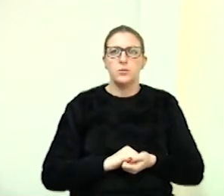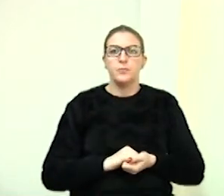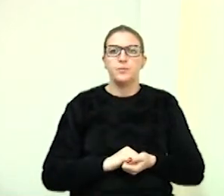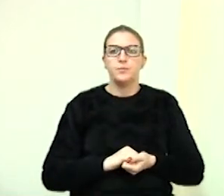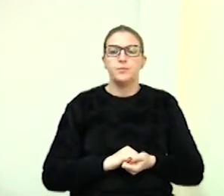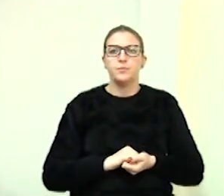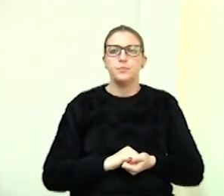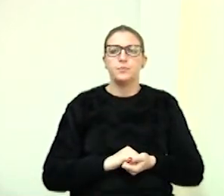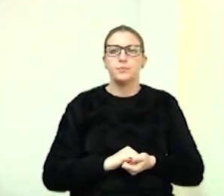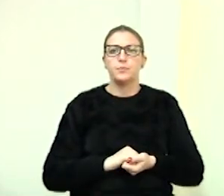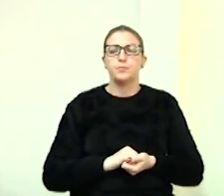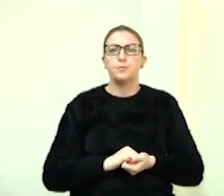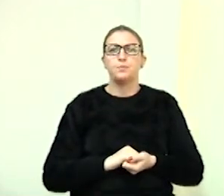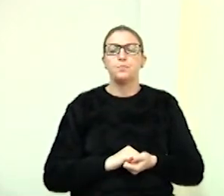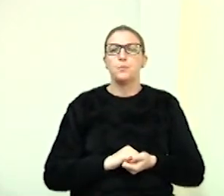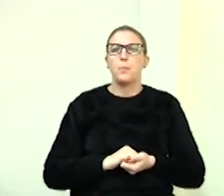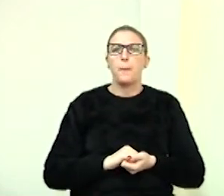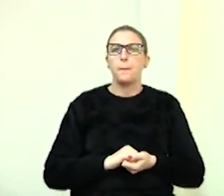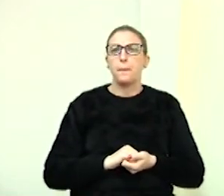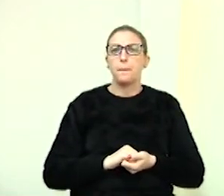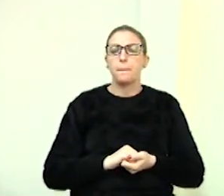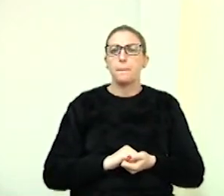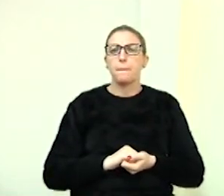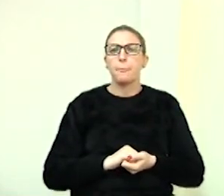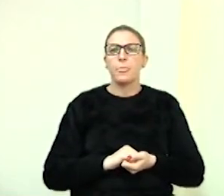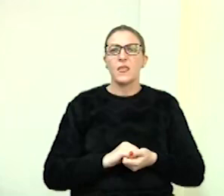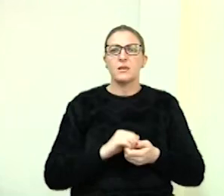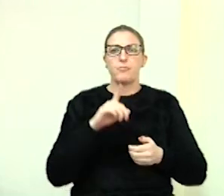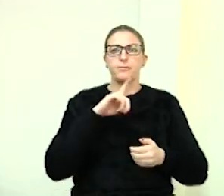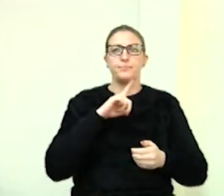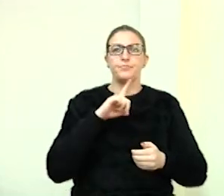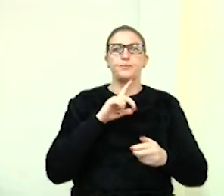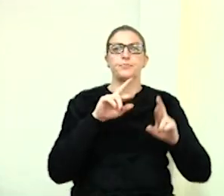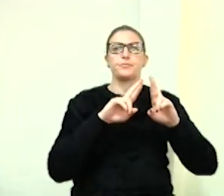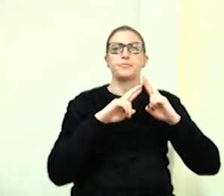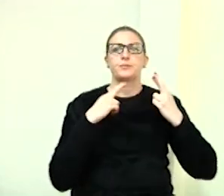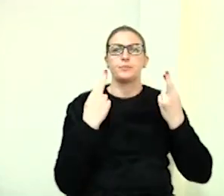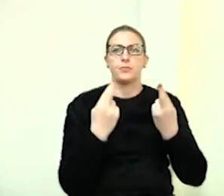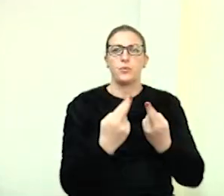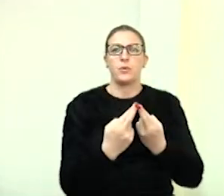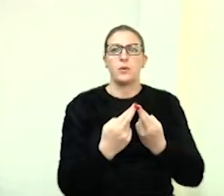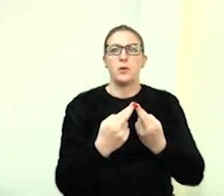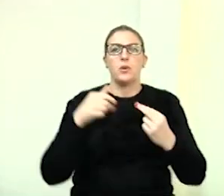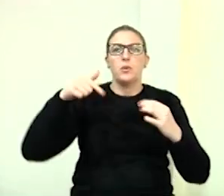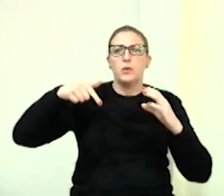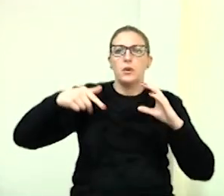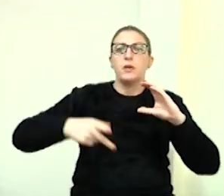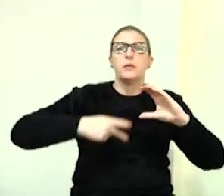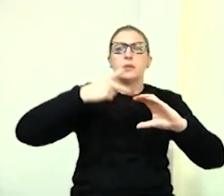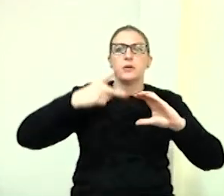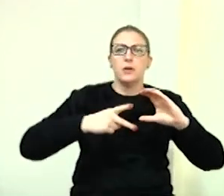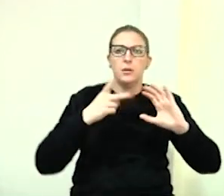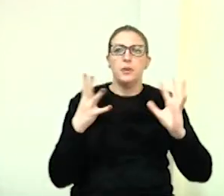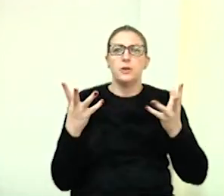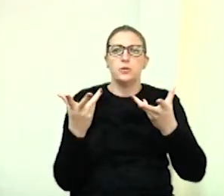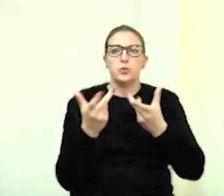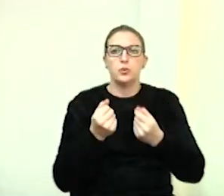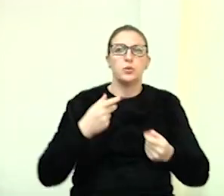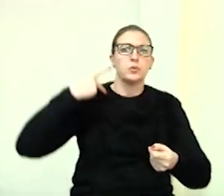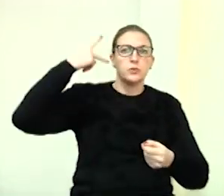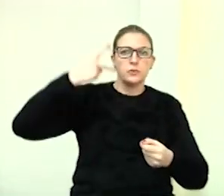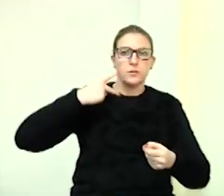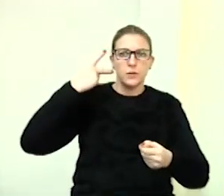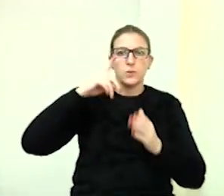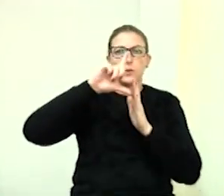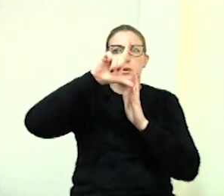onde, em uma reunião desta casa com os senhores vereadores e depois assinada